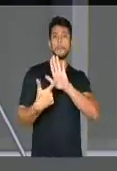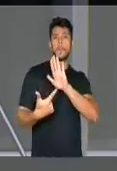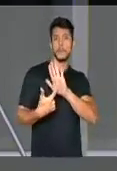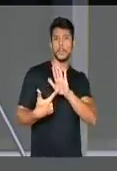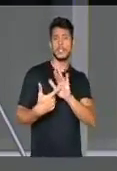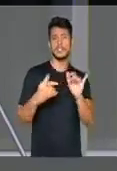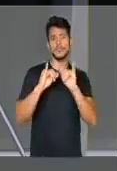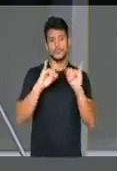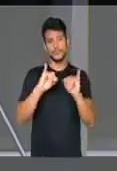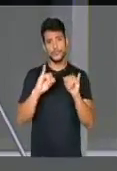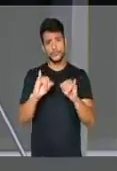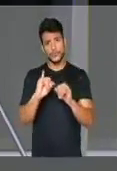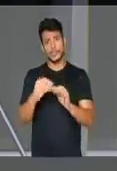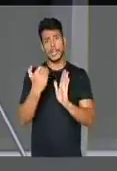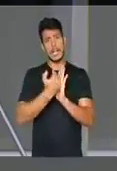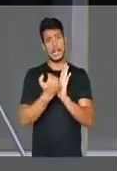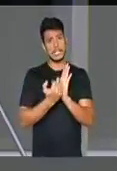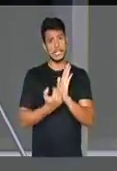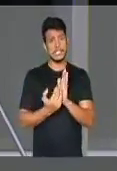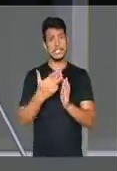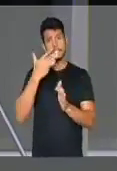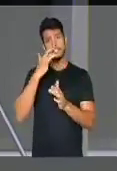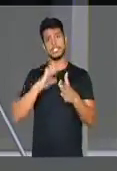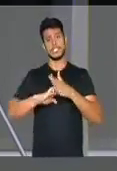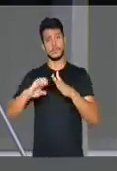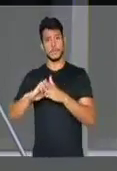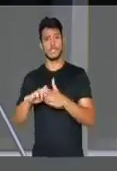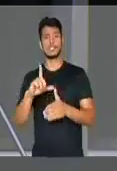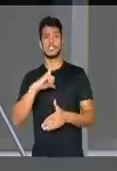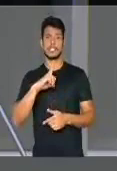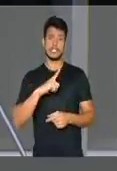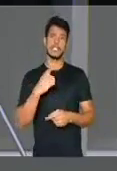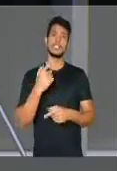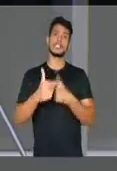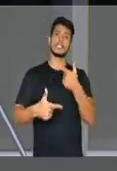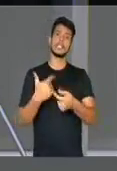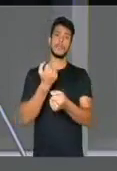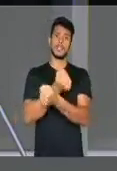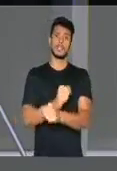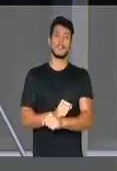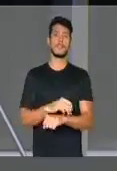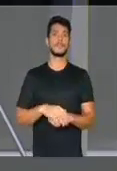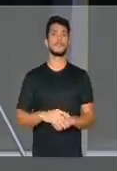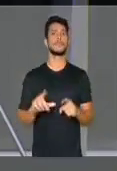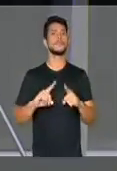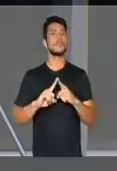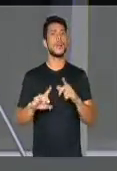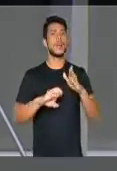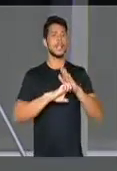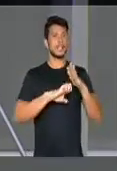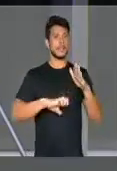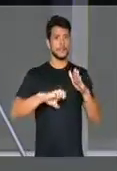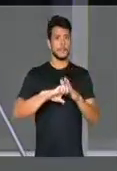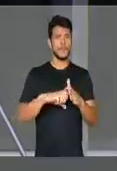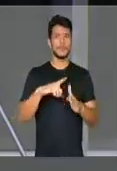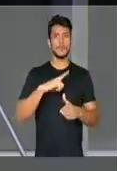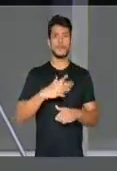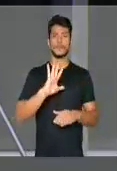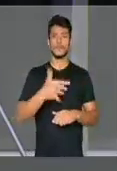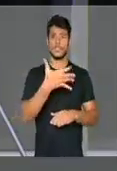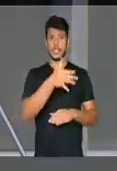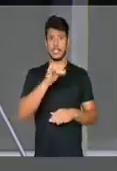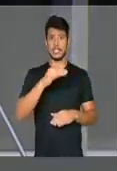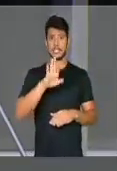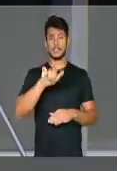práticas criminosas. Os setores mais ricos ganham perdões e doações como a dívida de 10 bilhões